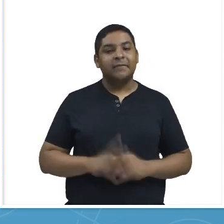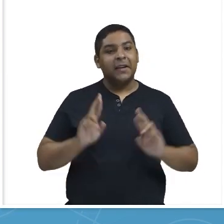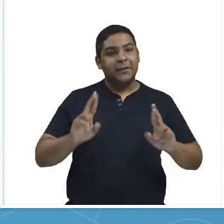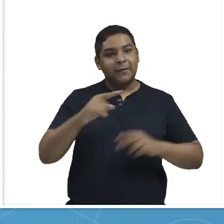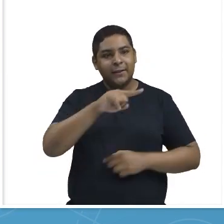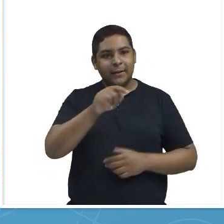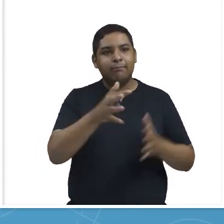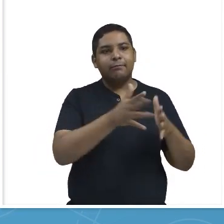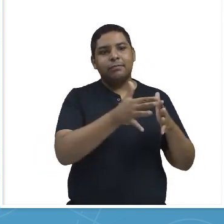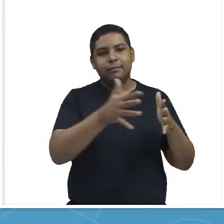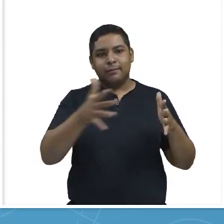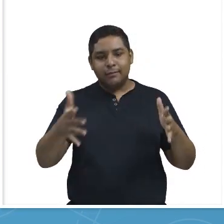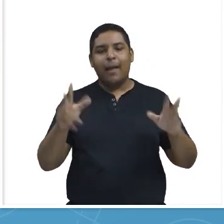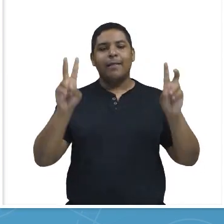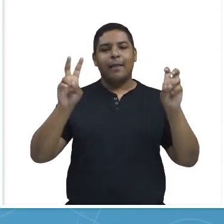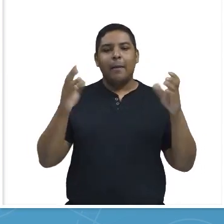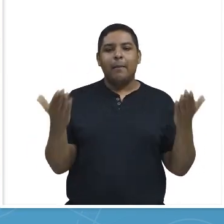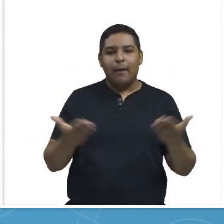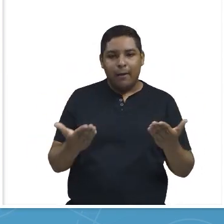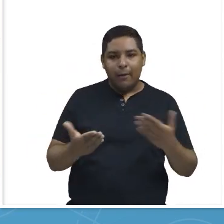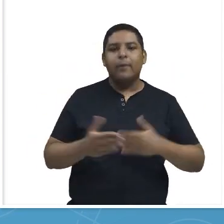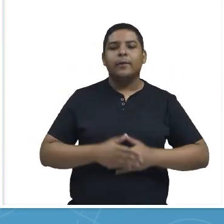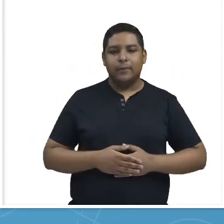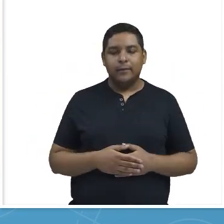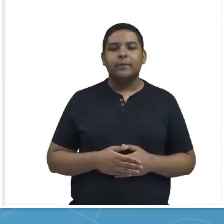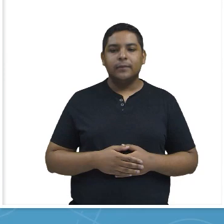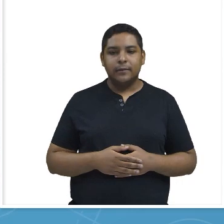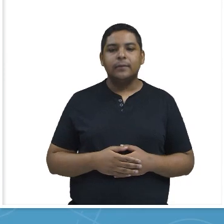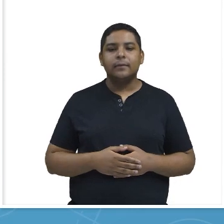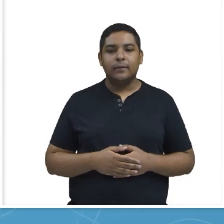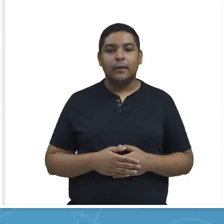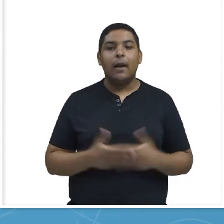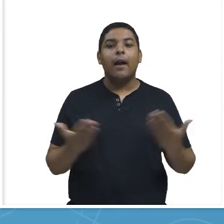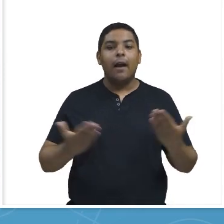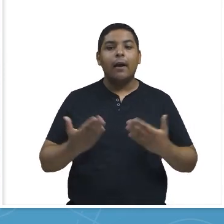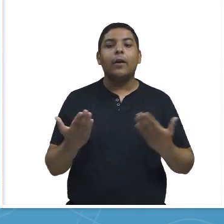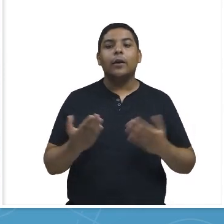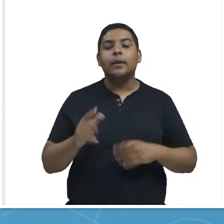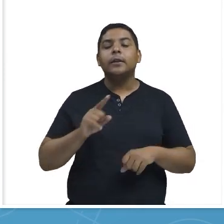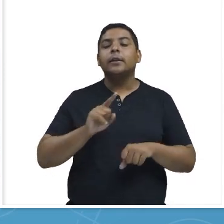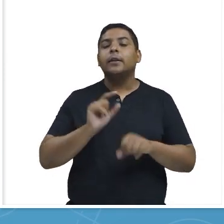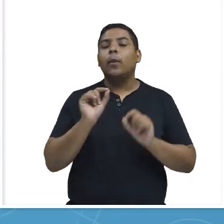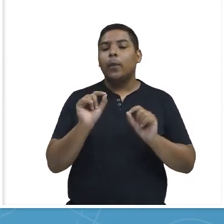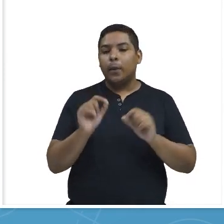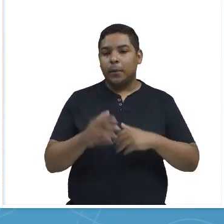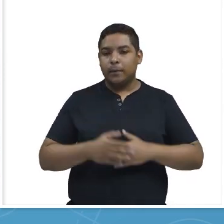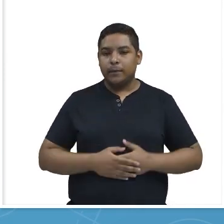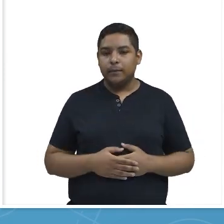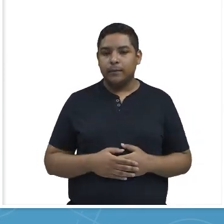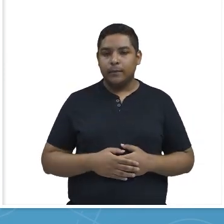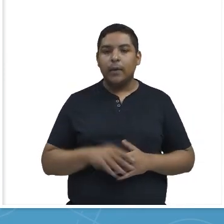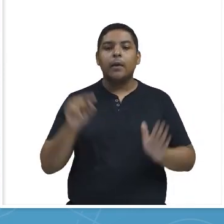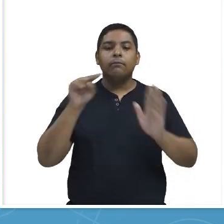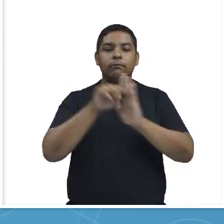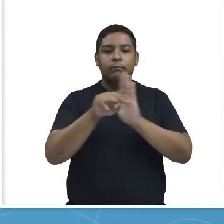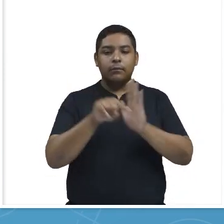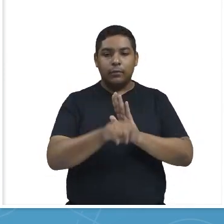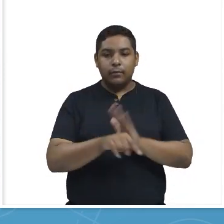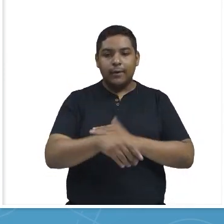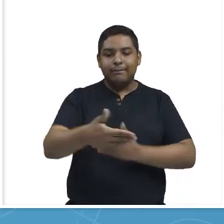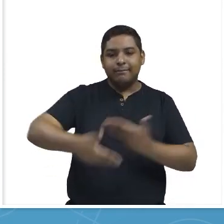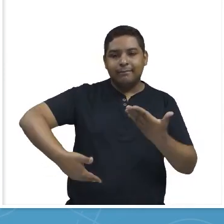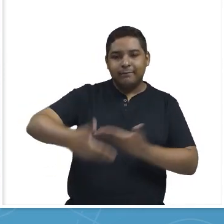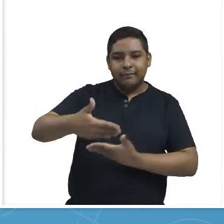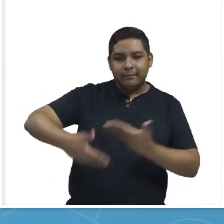acompanhado bem o nosso assunto de hoje, que foi o be going to, futuro com be going to. Agora nós vamos ver as nossas questões da